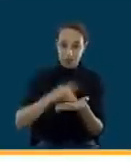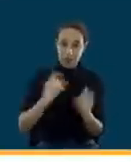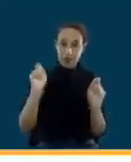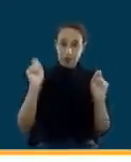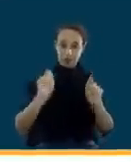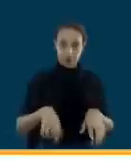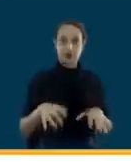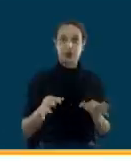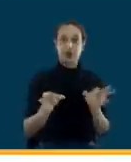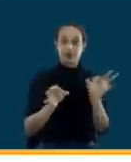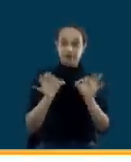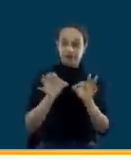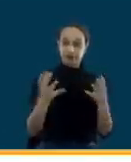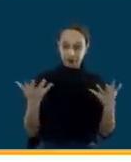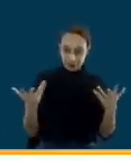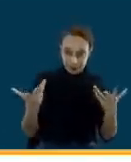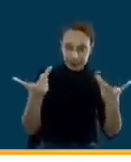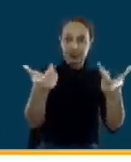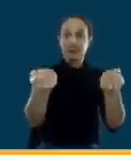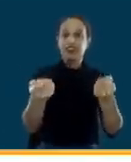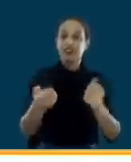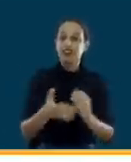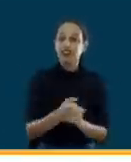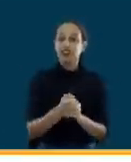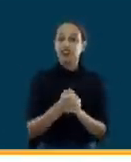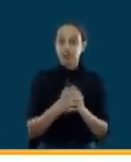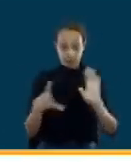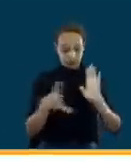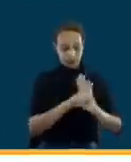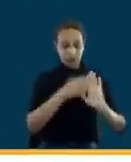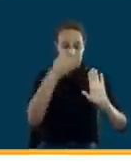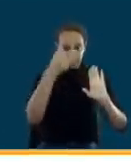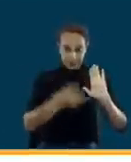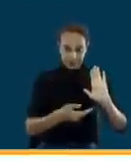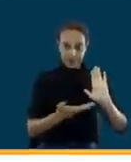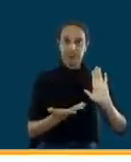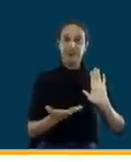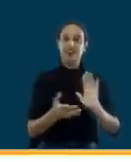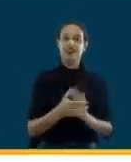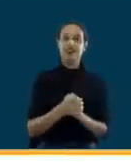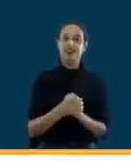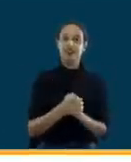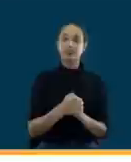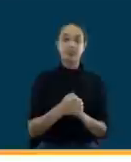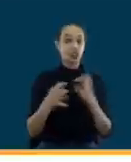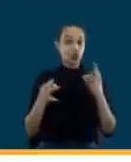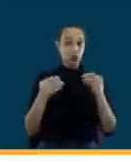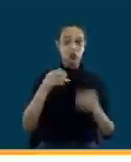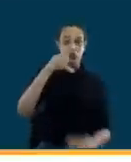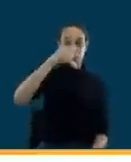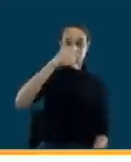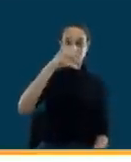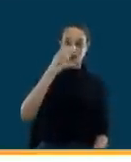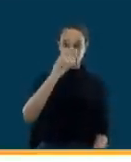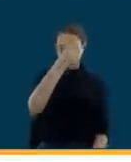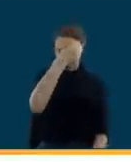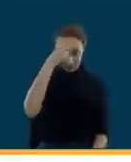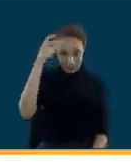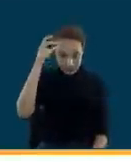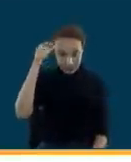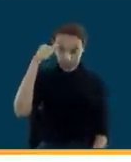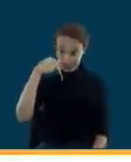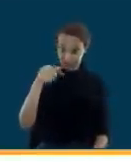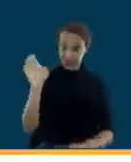muito bonito por dentro da Lei Aldir Blanc nos 92 municípios do Estado. Muito obrigada por